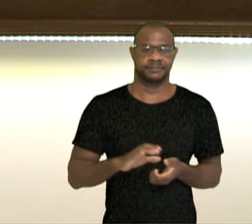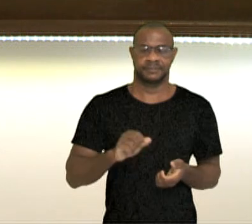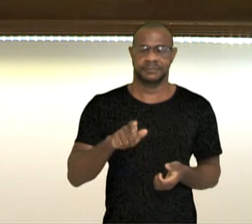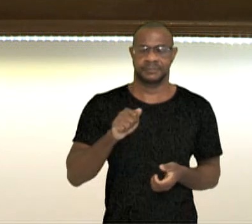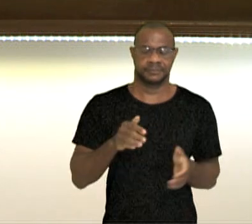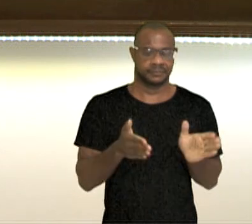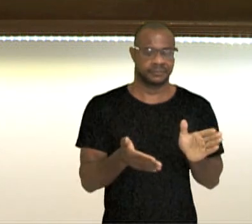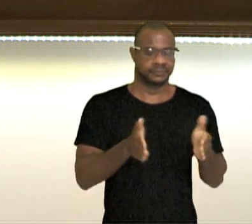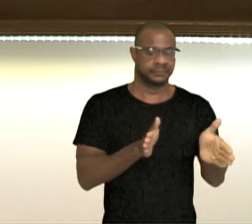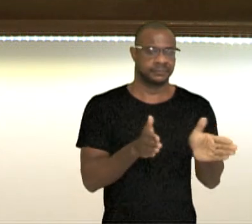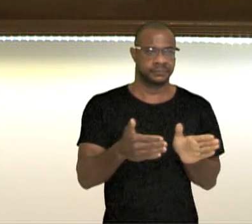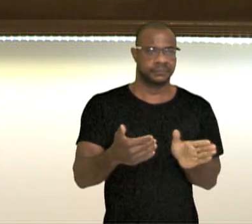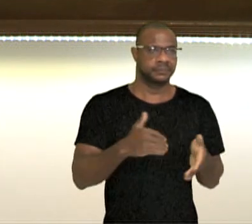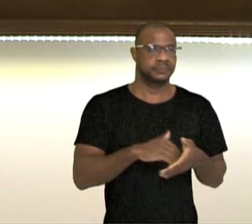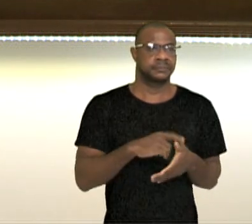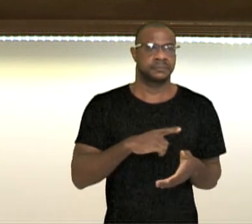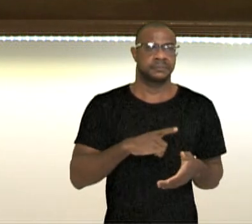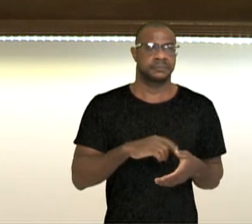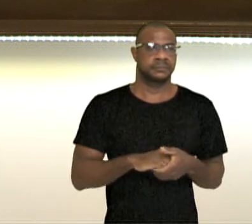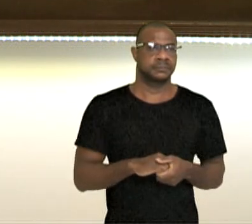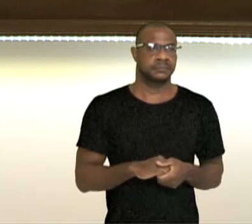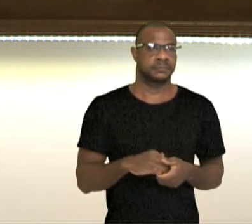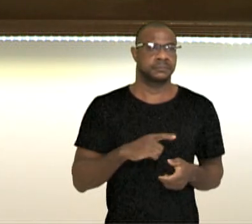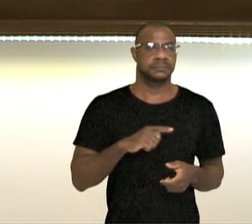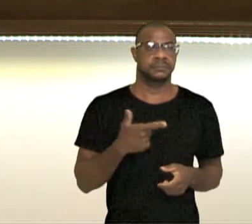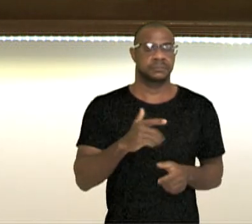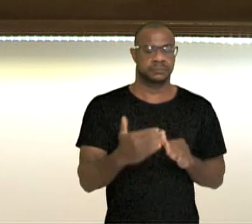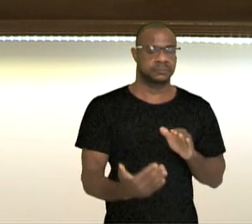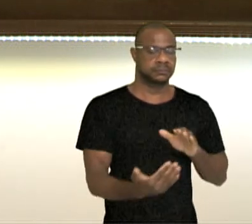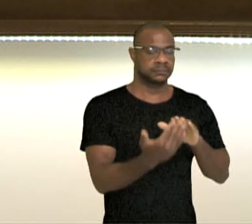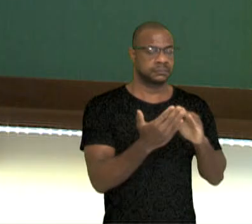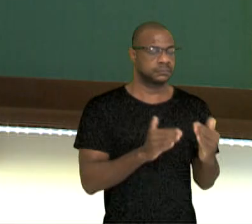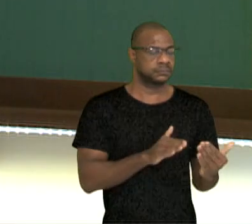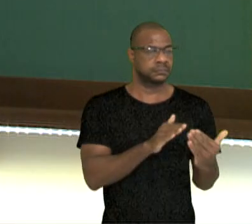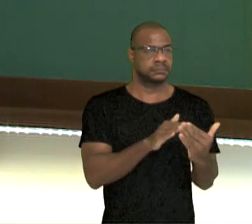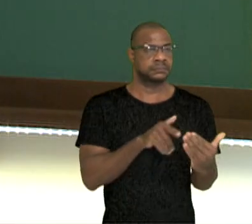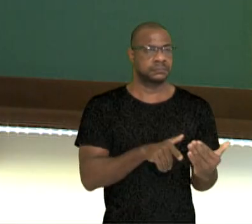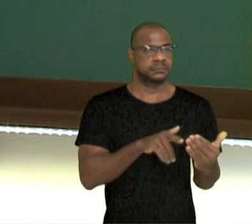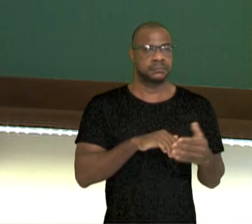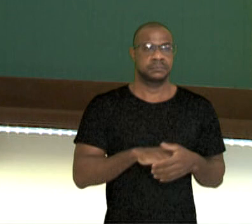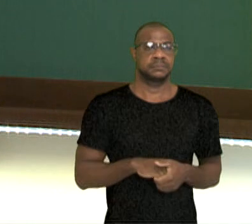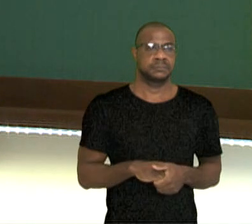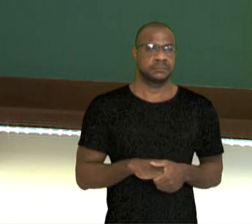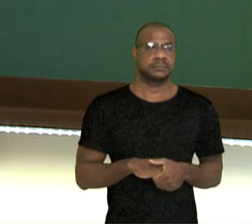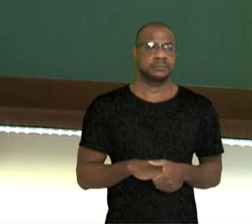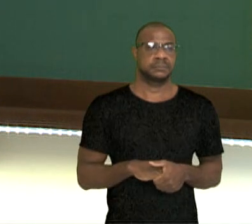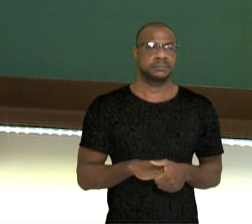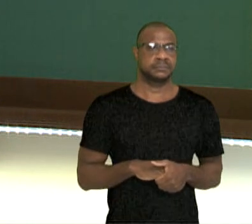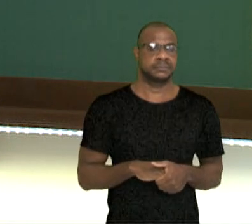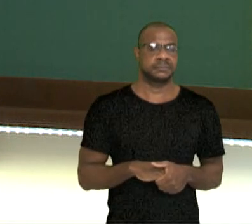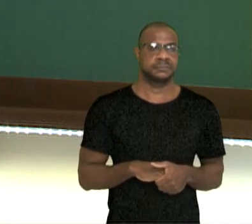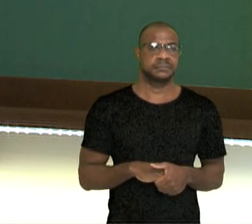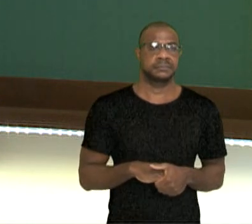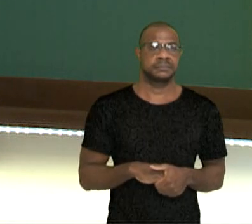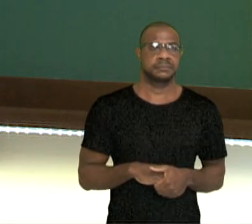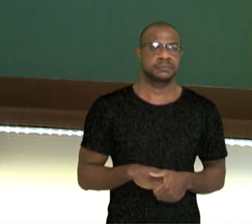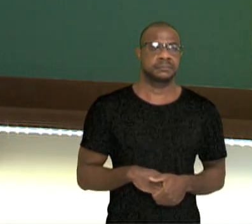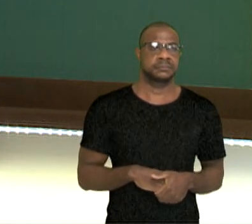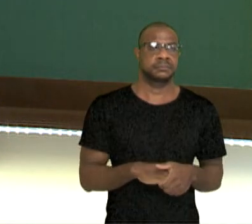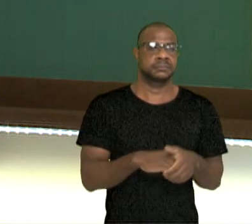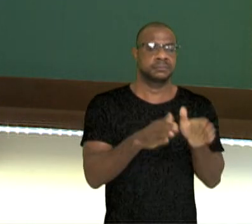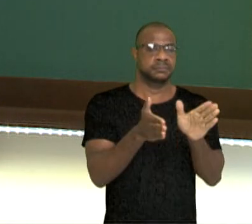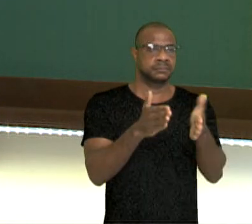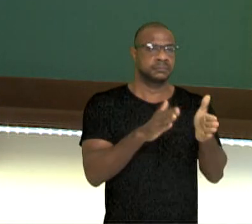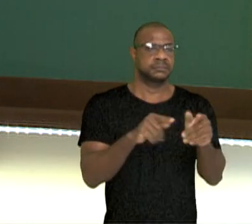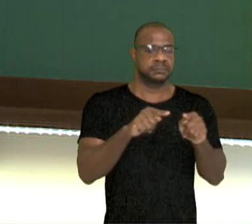de sapato. E eu tenho aqui uma outra pirâmide, que é a pirâmide do Egito, que é desse formato aqui. Então, as duas